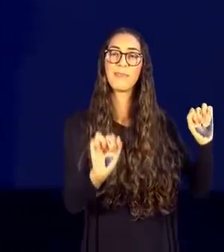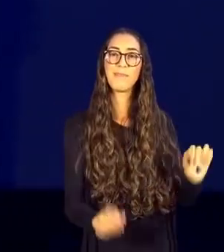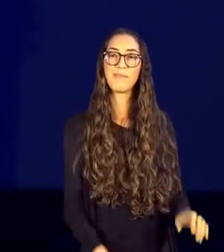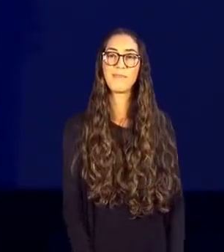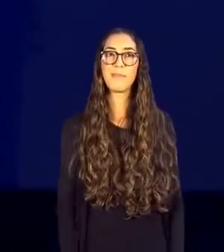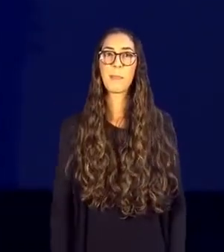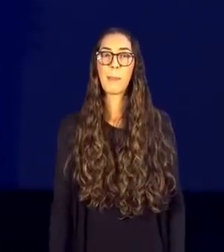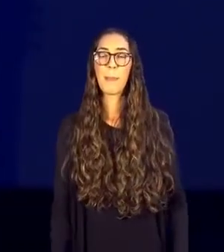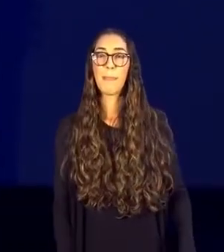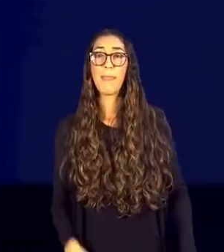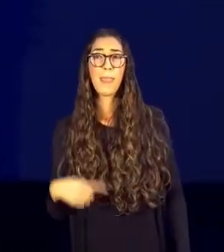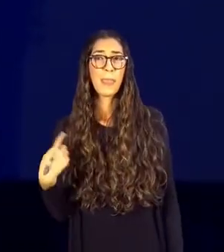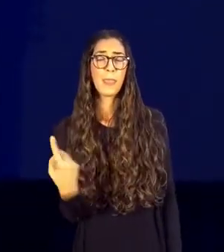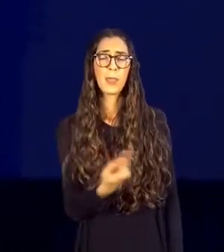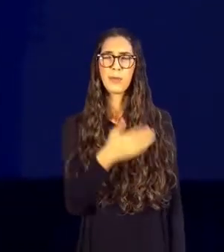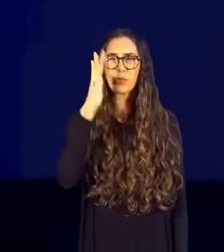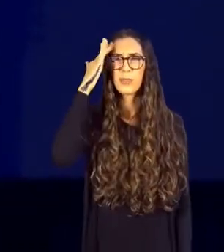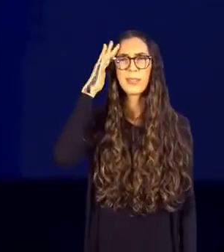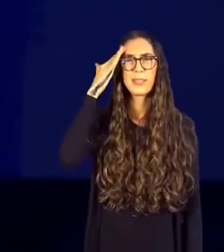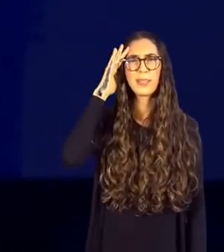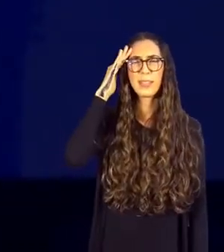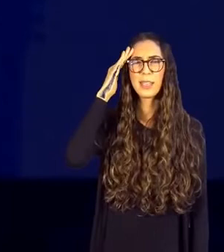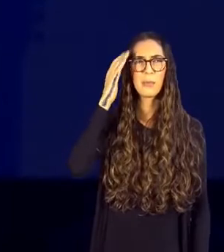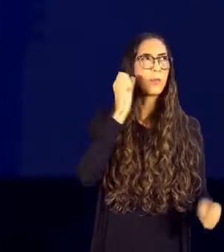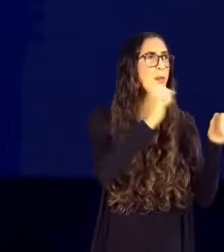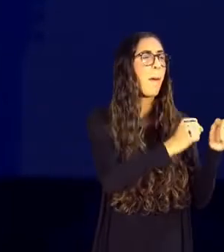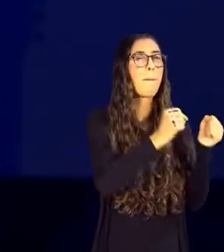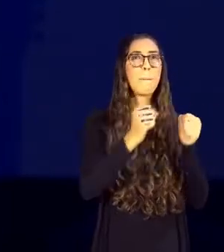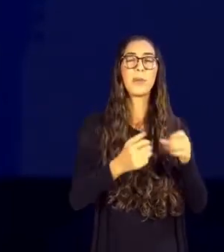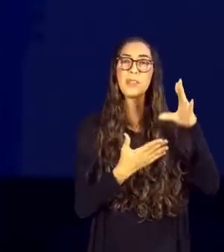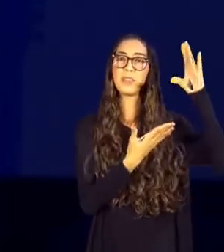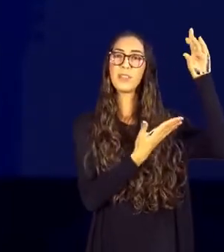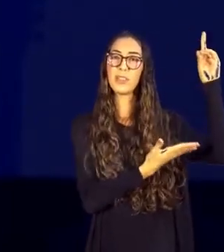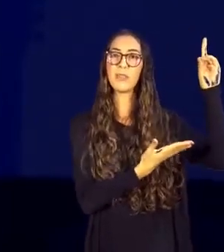de Deus na nossa vida. Será que Deus pode fazer? Então começa a analisar.